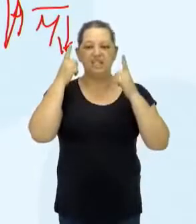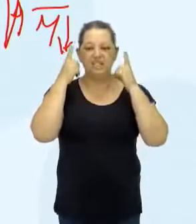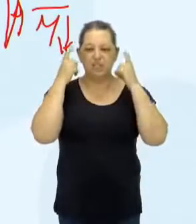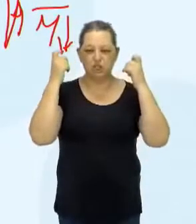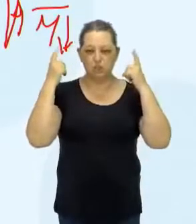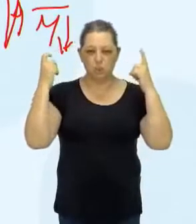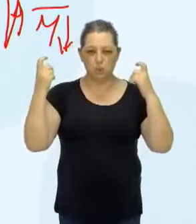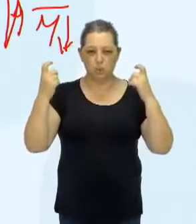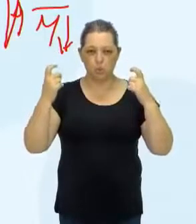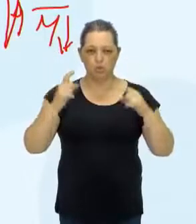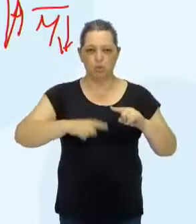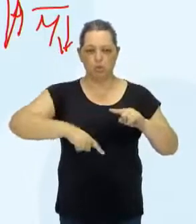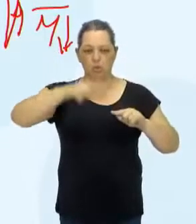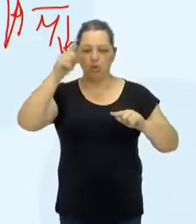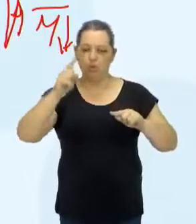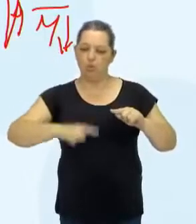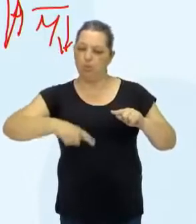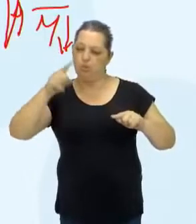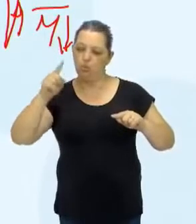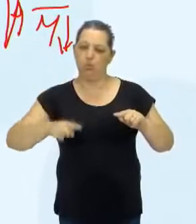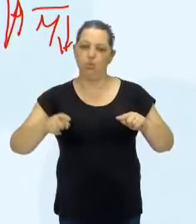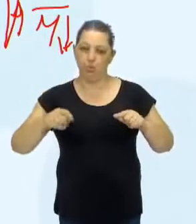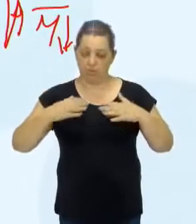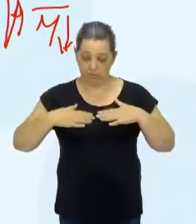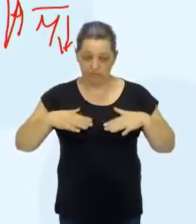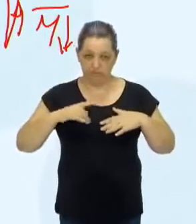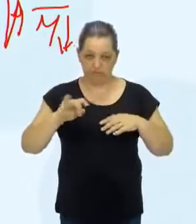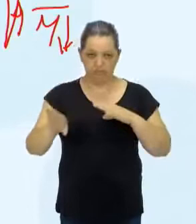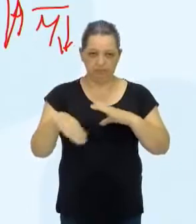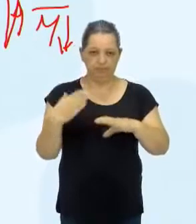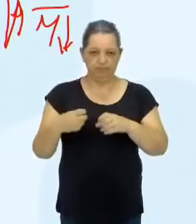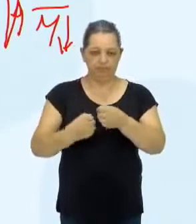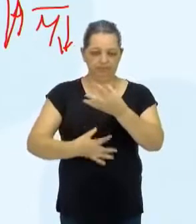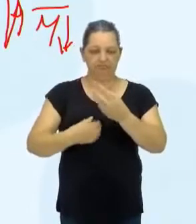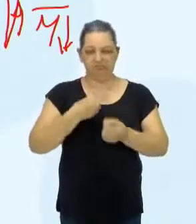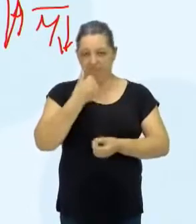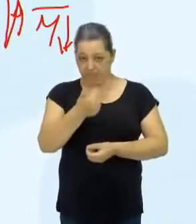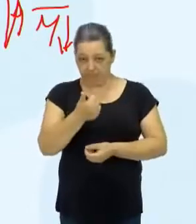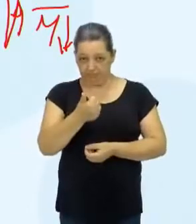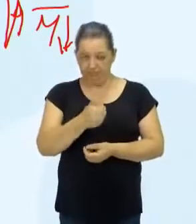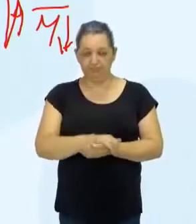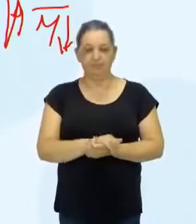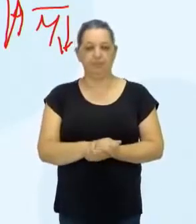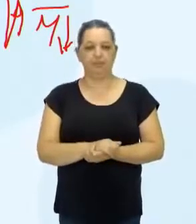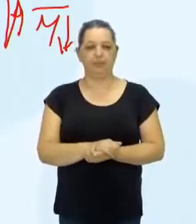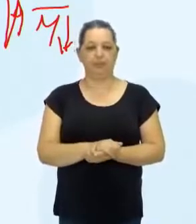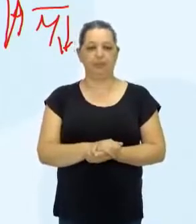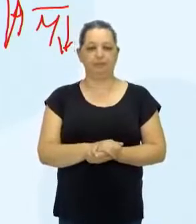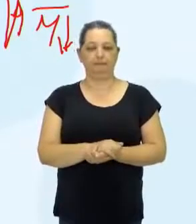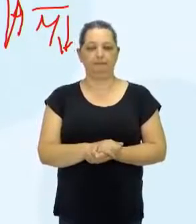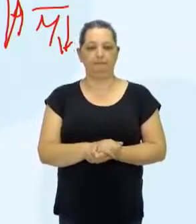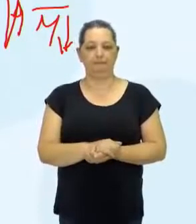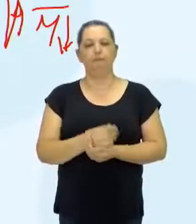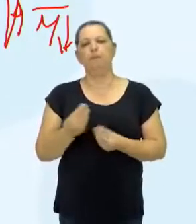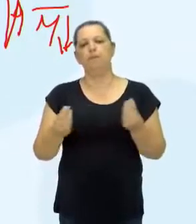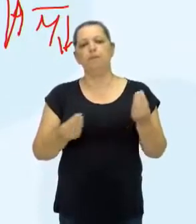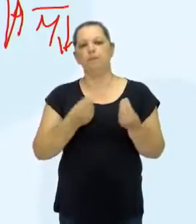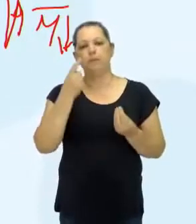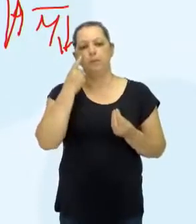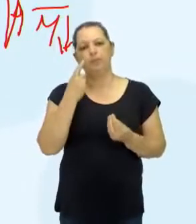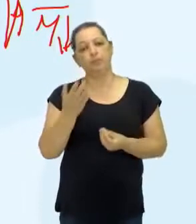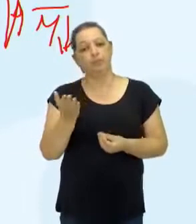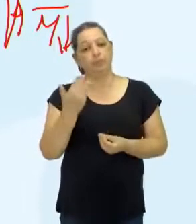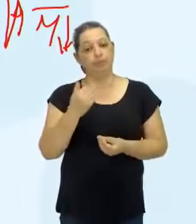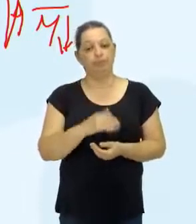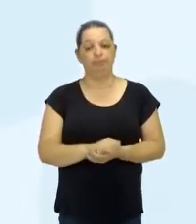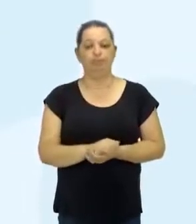sonoras. Certo, pessoal? Tranquilo aí? Mandem aí pra gente aí, tranquilo, de boa. Fala com a gente aí, como é que tá a situação? Vamos que